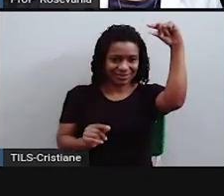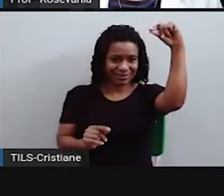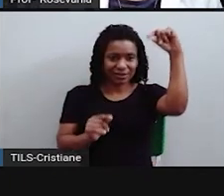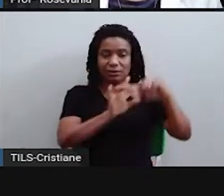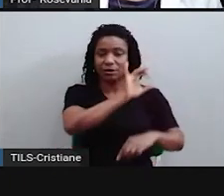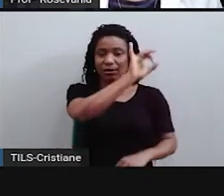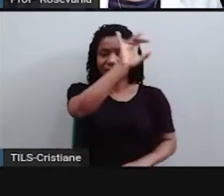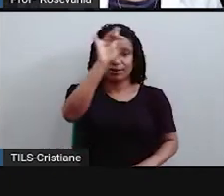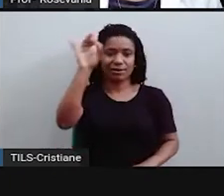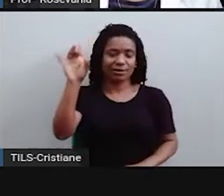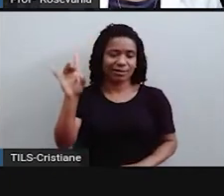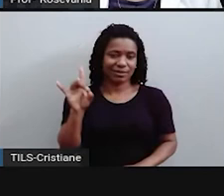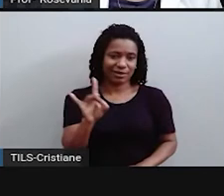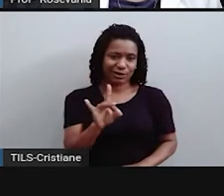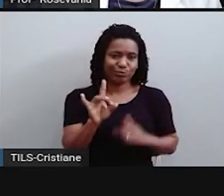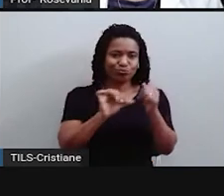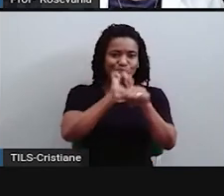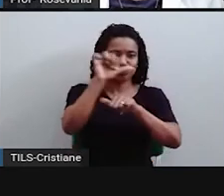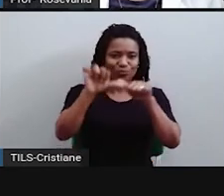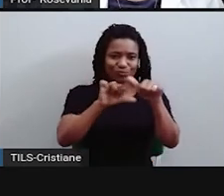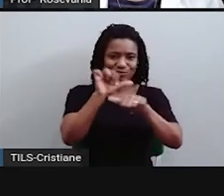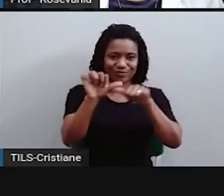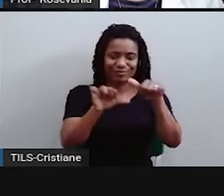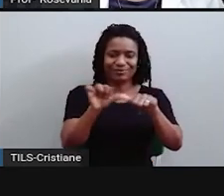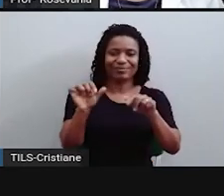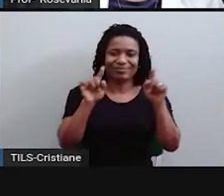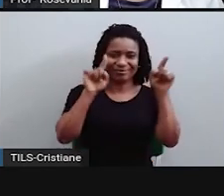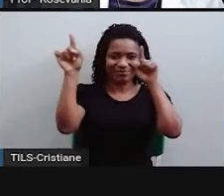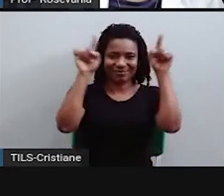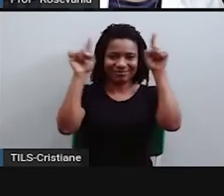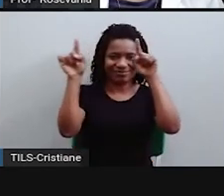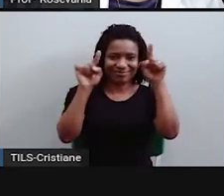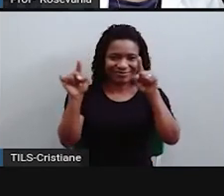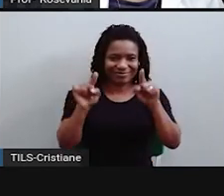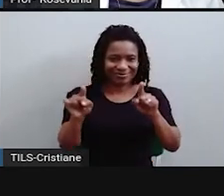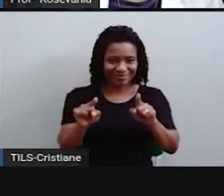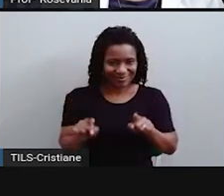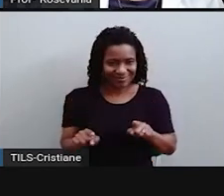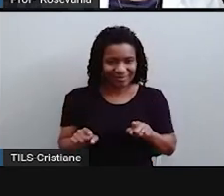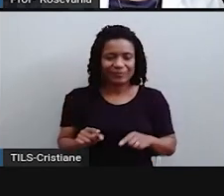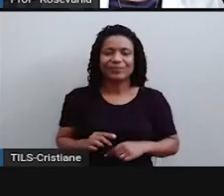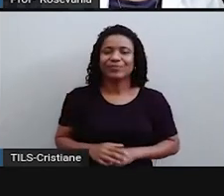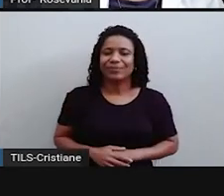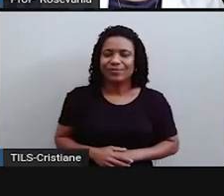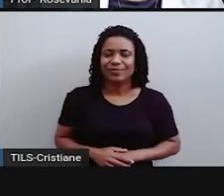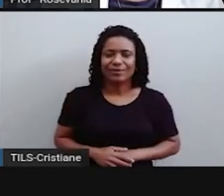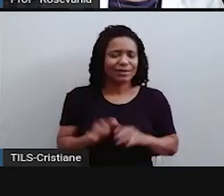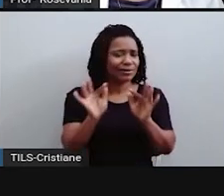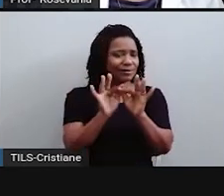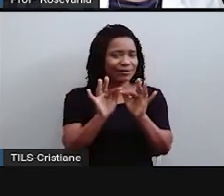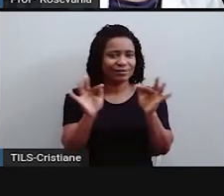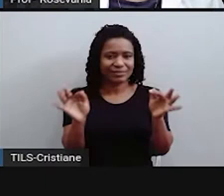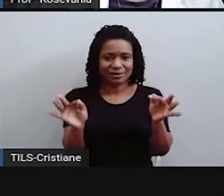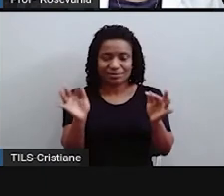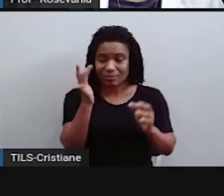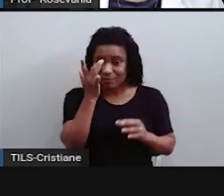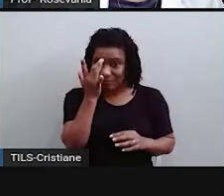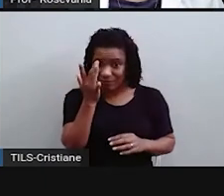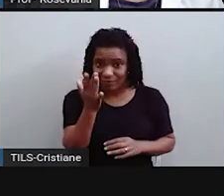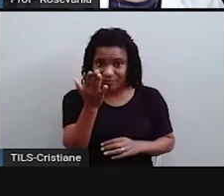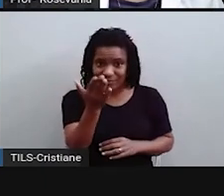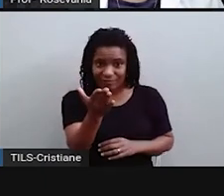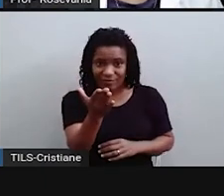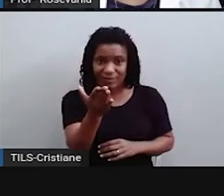modificando as posições de acordo com a informação que a gente tem, ó, tá vendo? É sempre o contrário, ó, gente, um do outro.